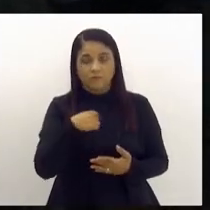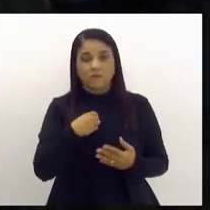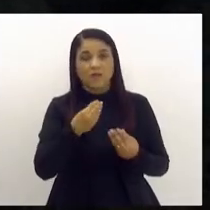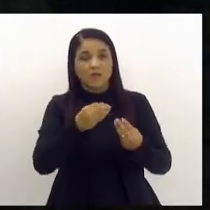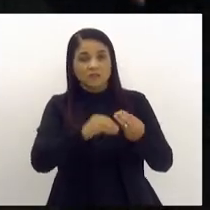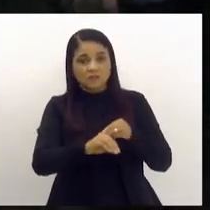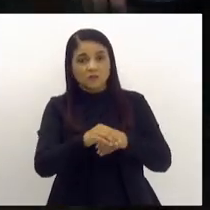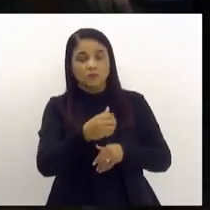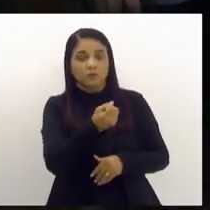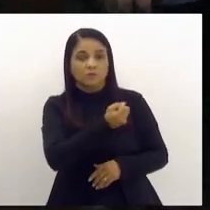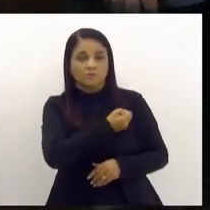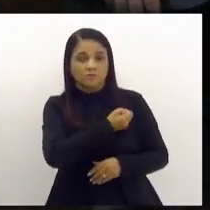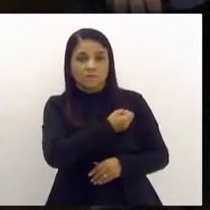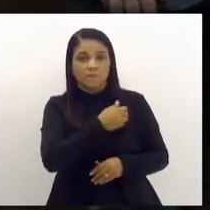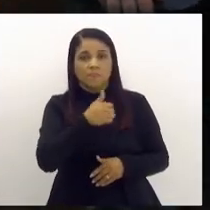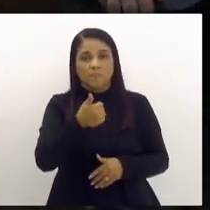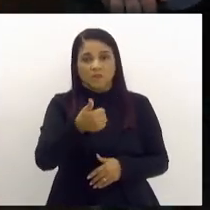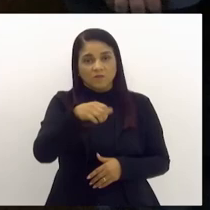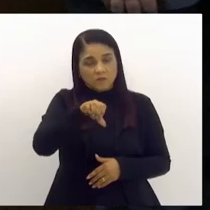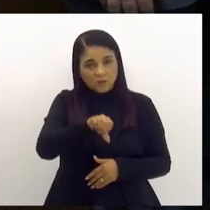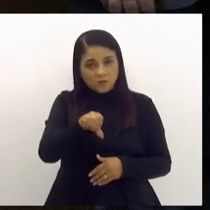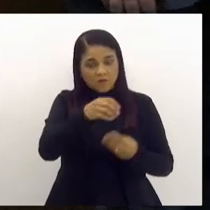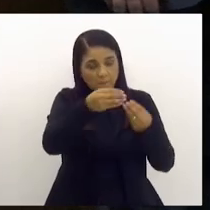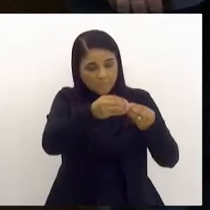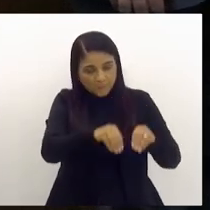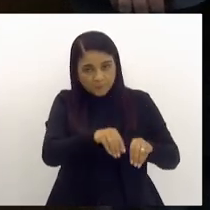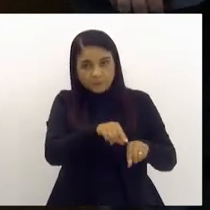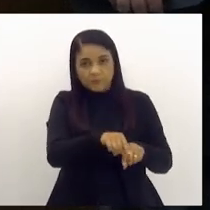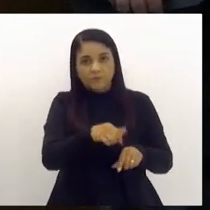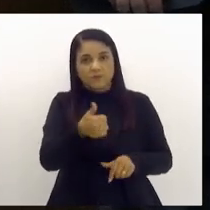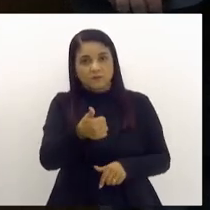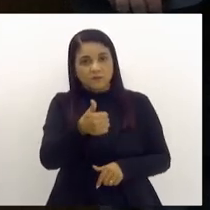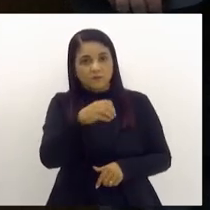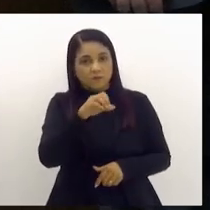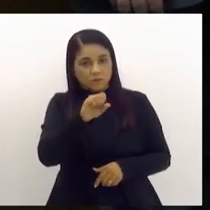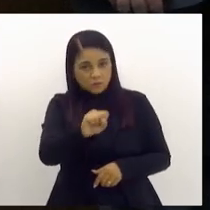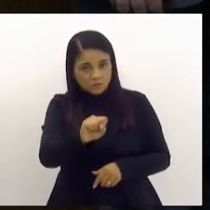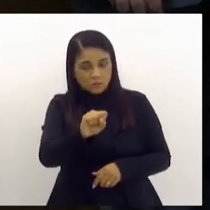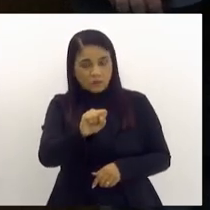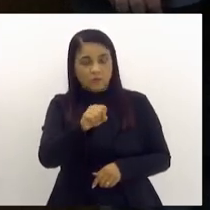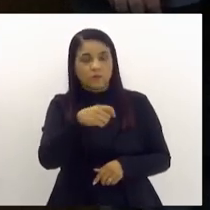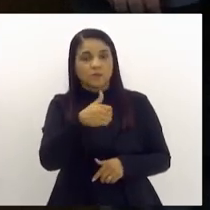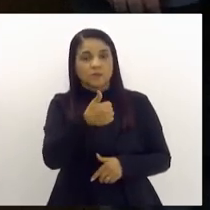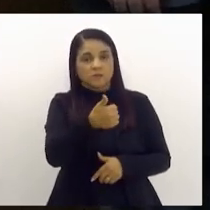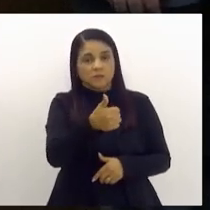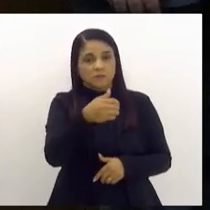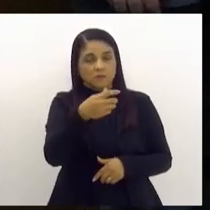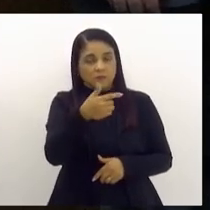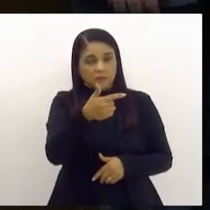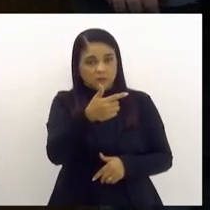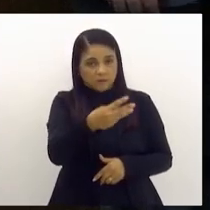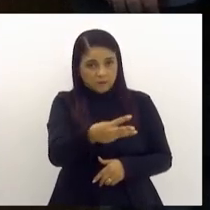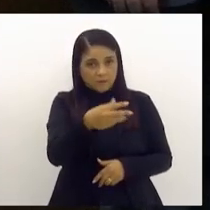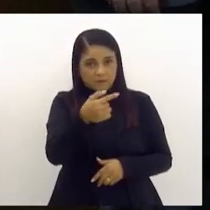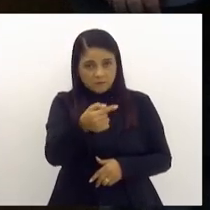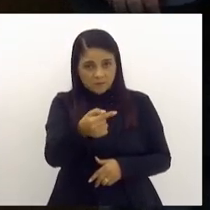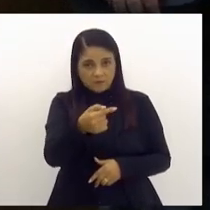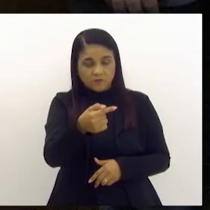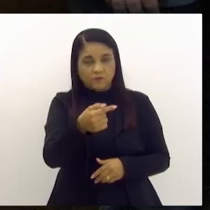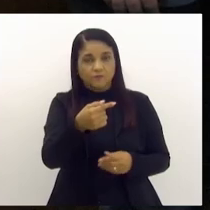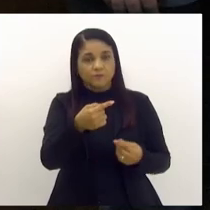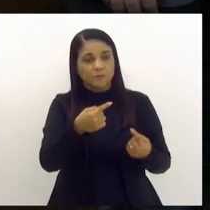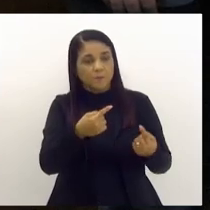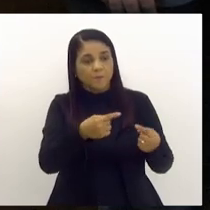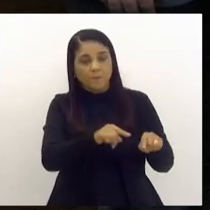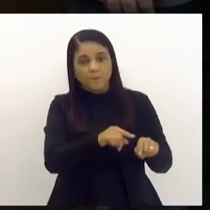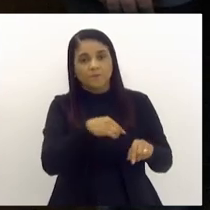da emenda de número 99, estão prejudicadas de número 118 e 137. Pela rejeição